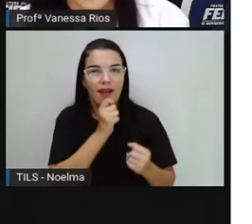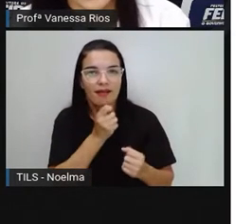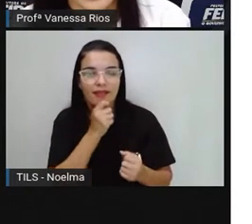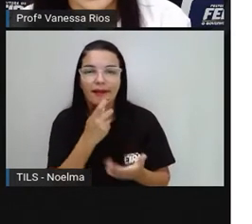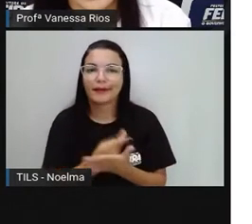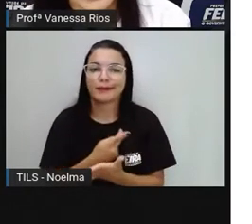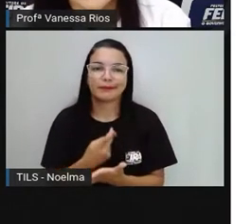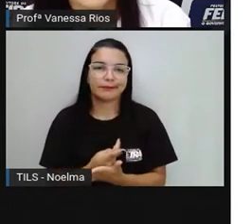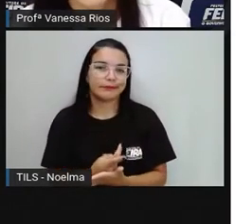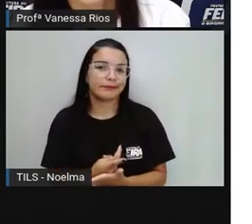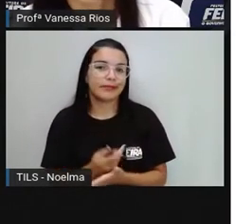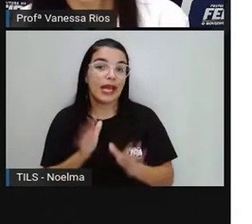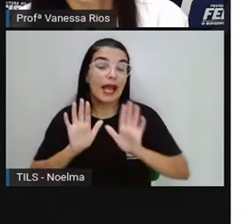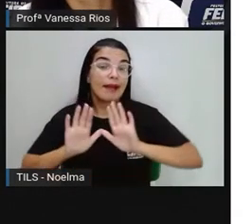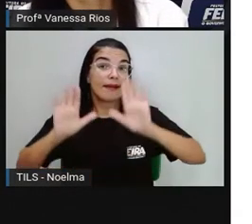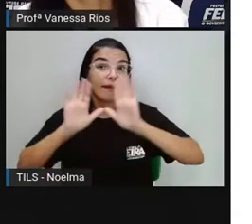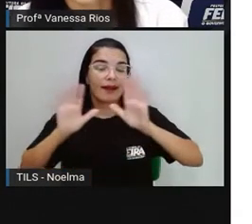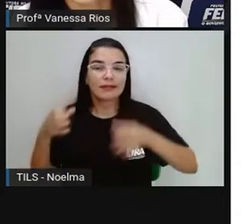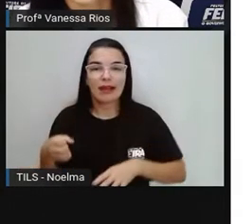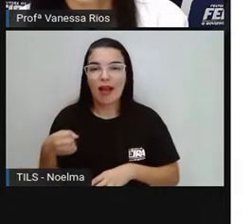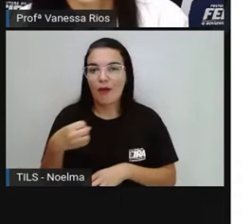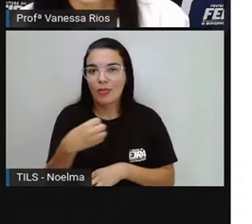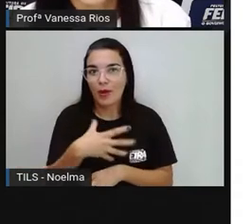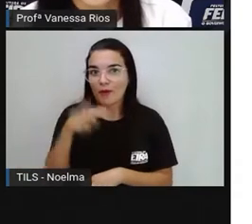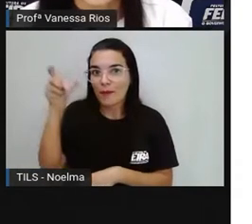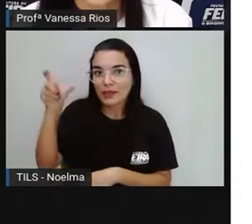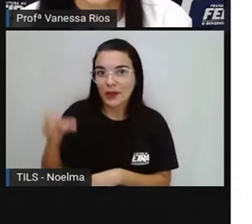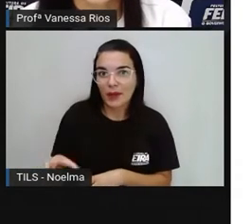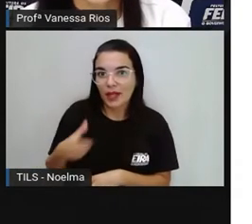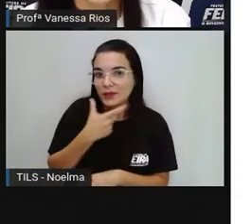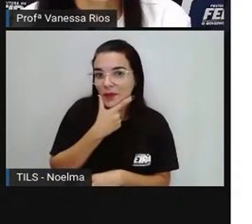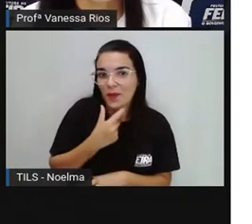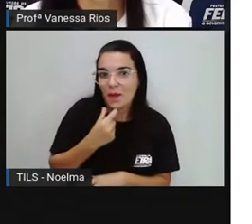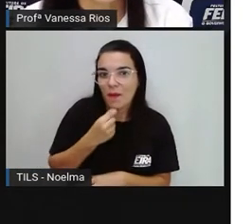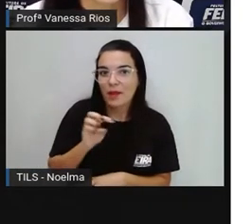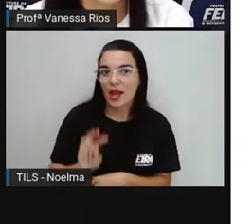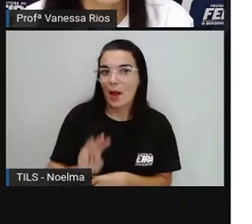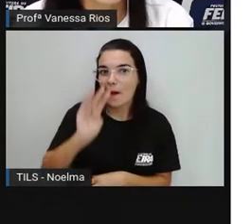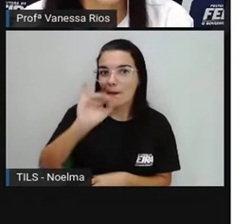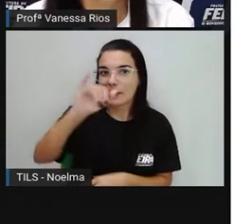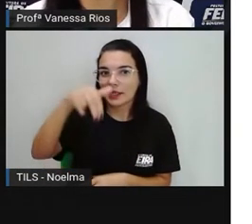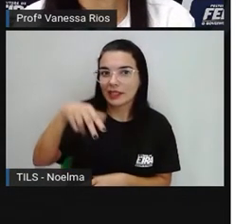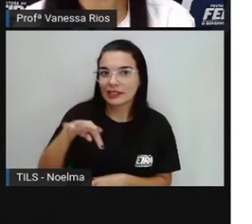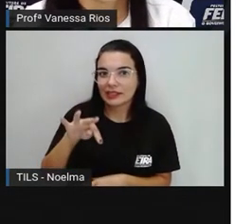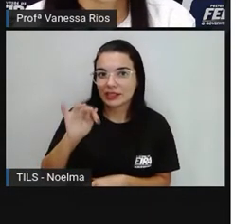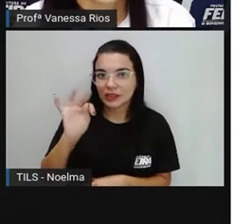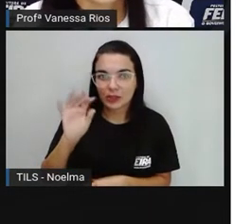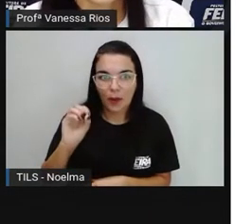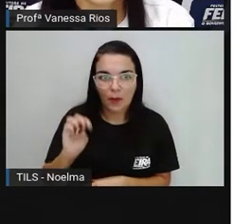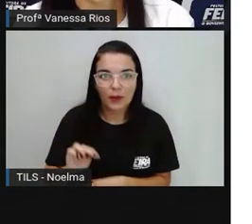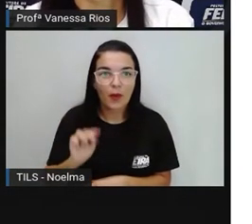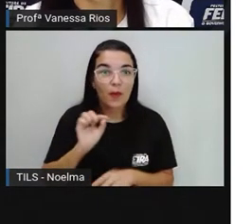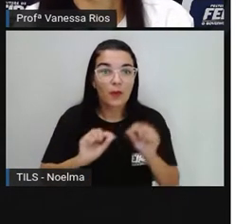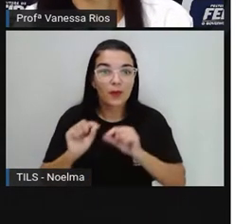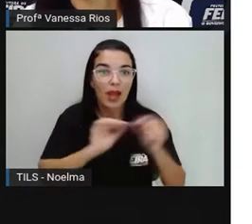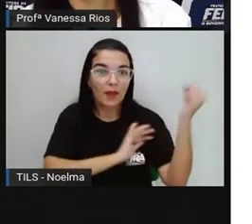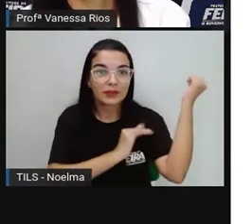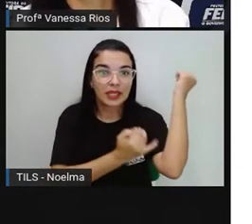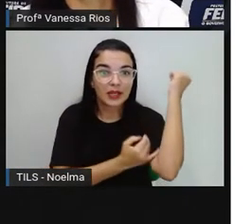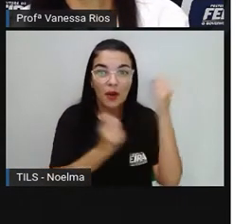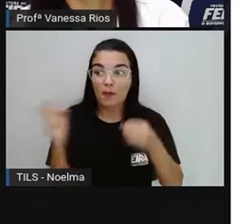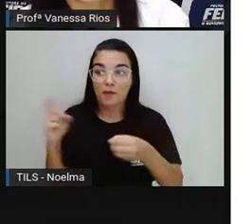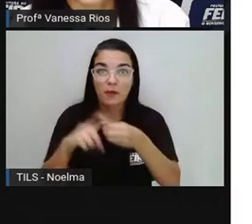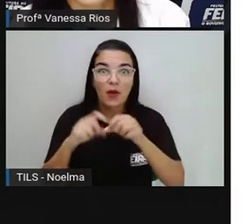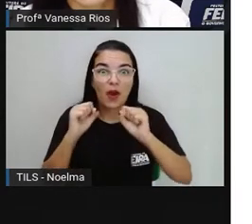ilegal. Graças ao novo personagem introduzido, Winston Dirvo, os heróis têm uma chance de